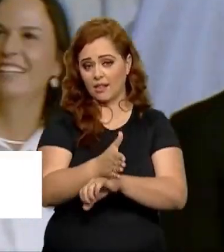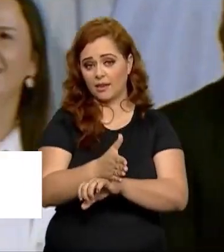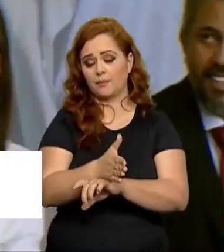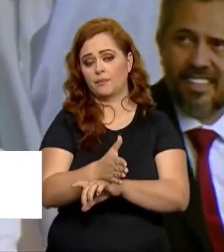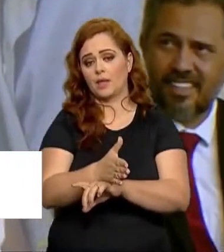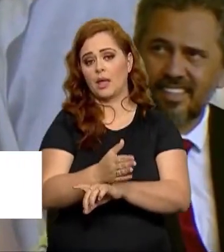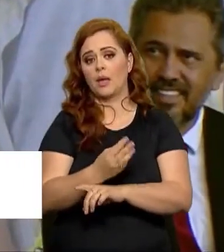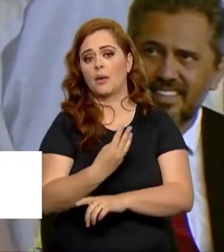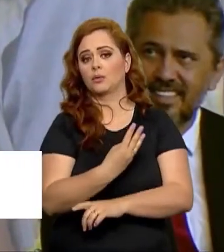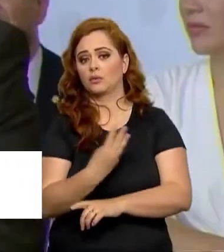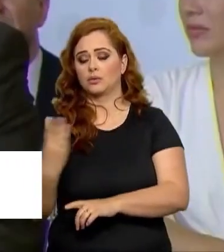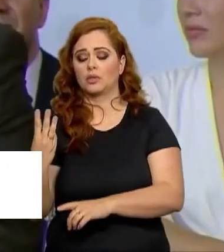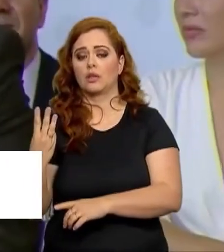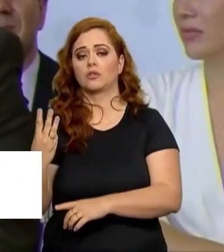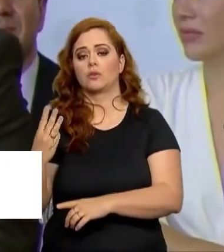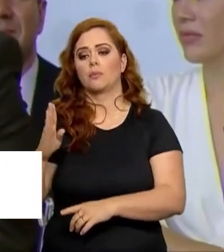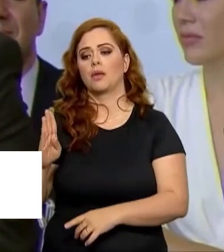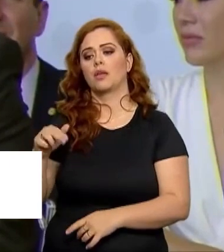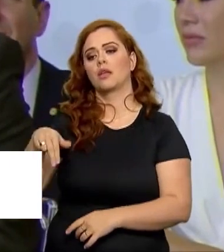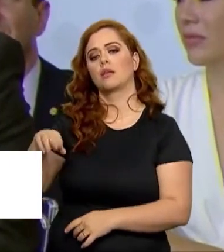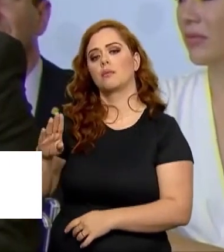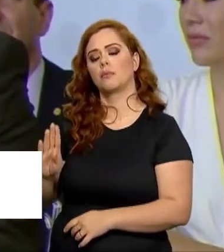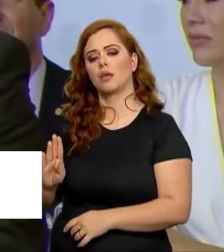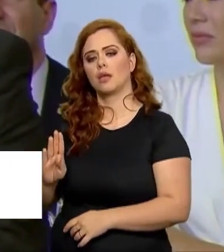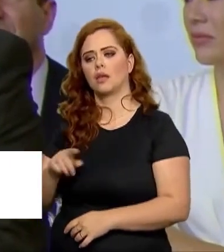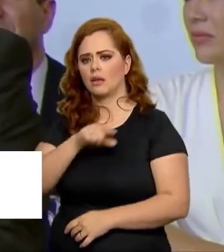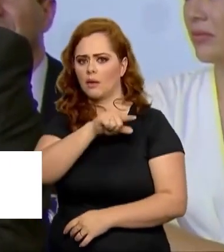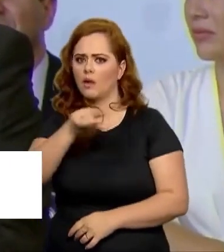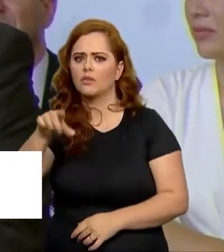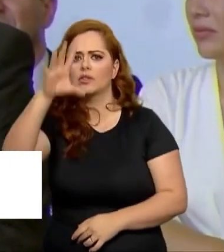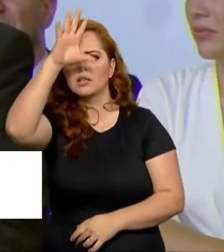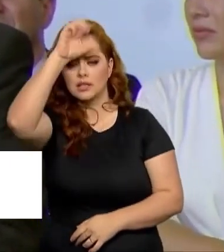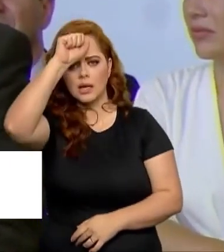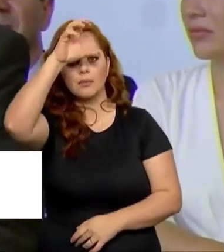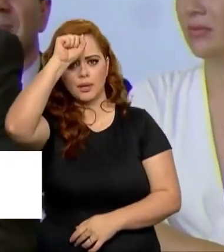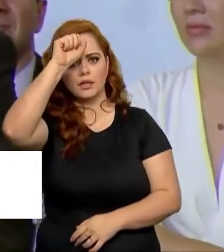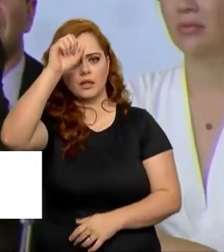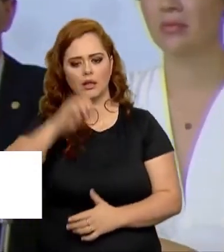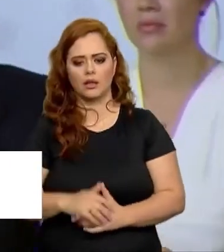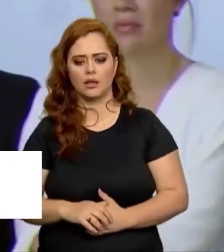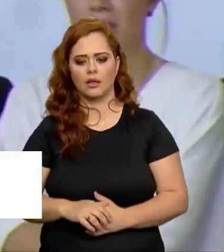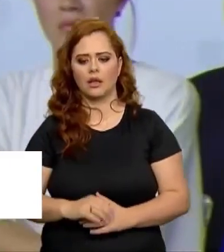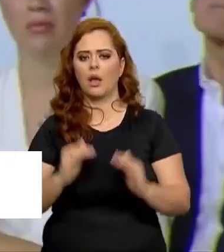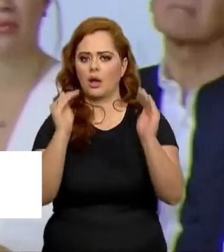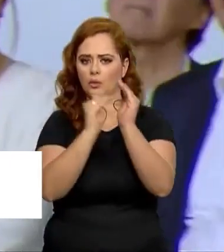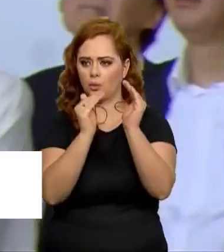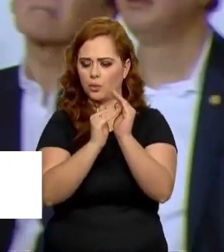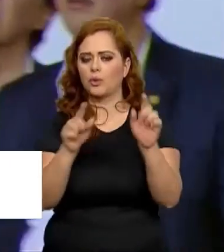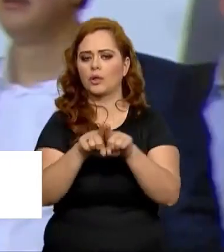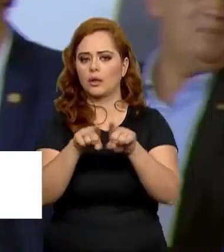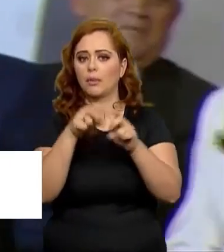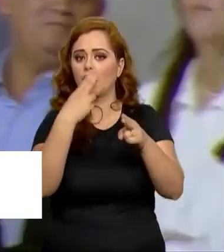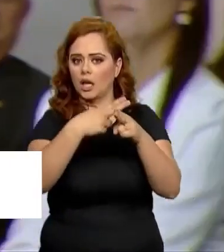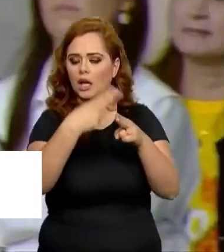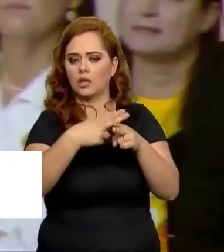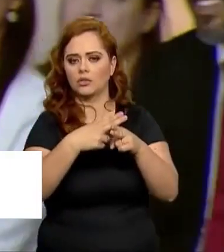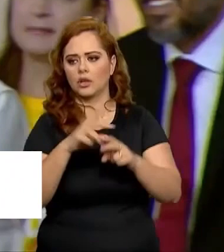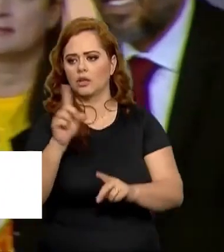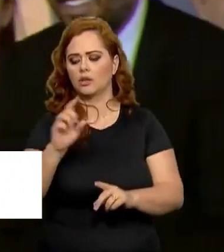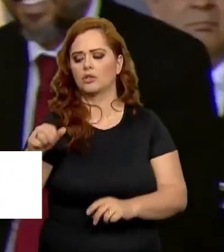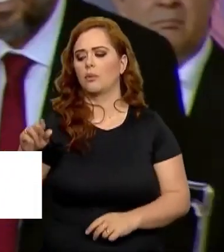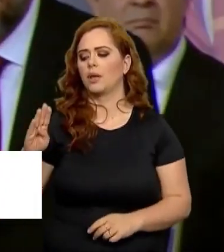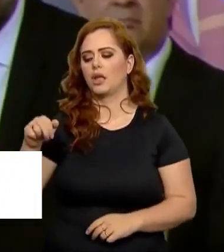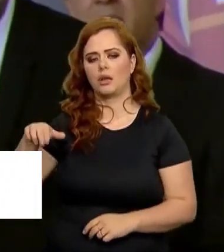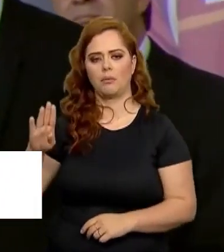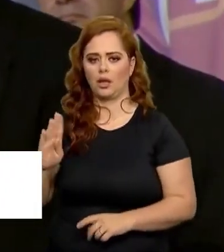acesse o BNB, para vocês aprenderem como é. Também o Banco do Brasil e a Caixa Econômica Federal, não é só o